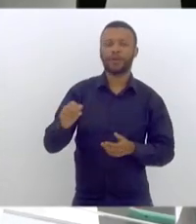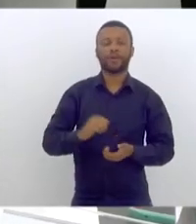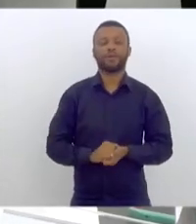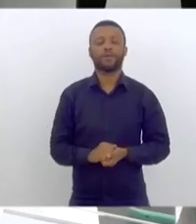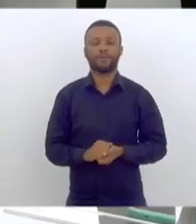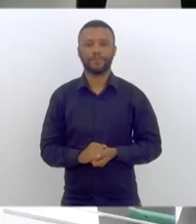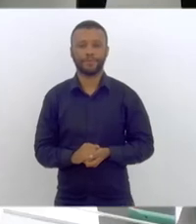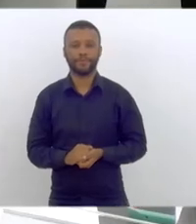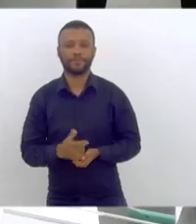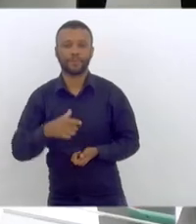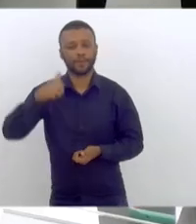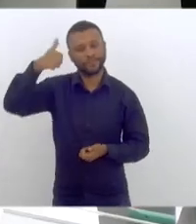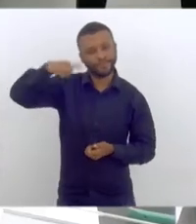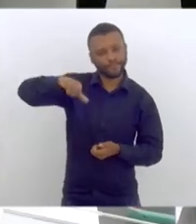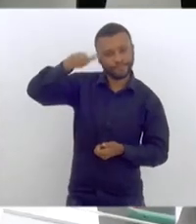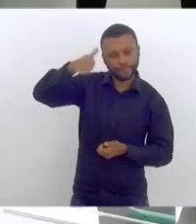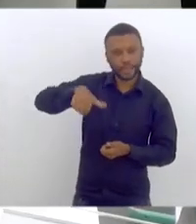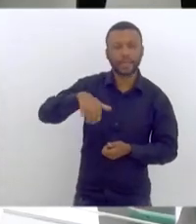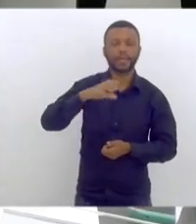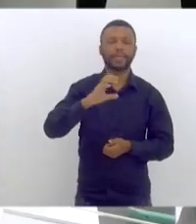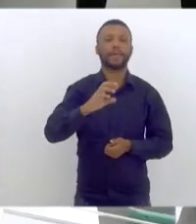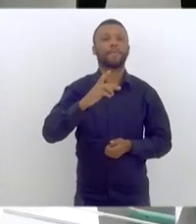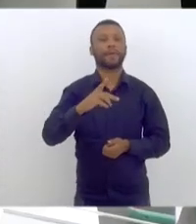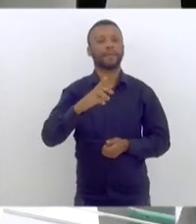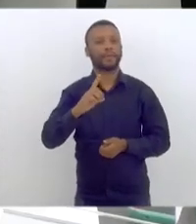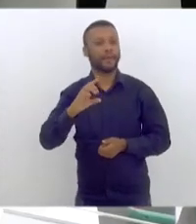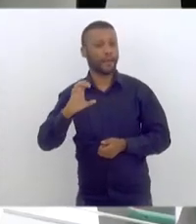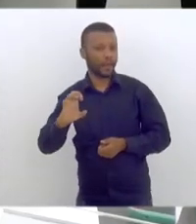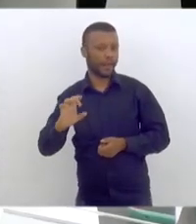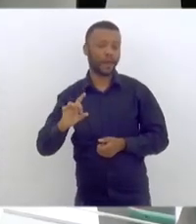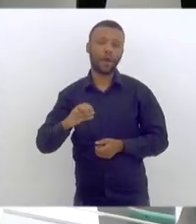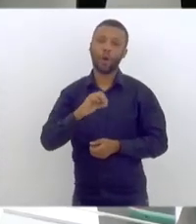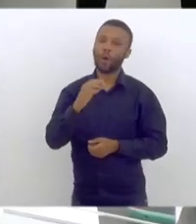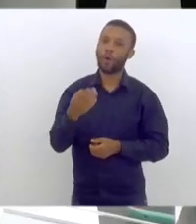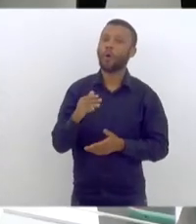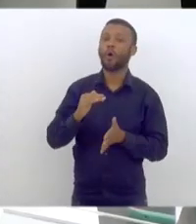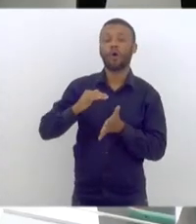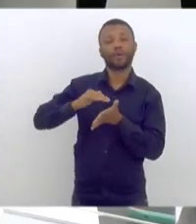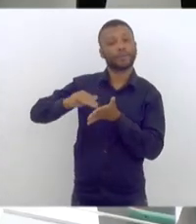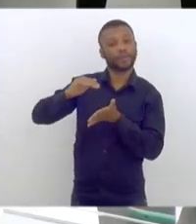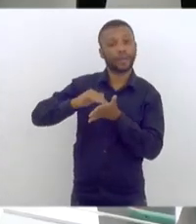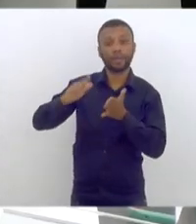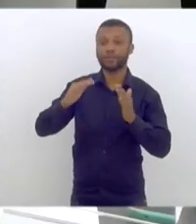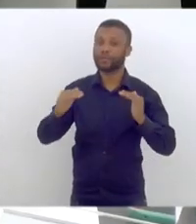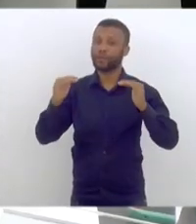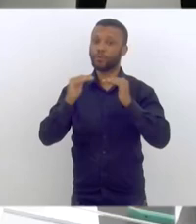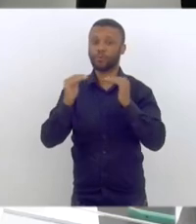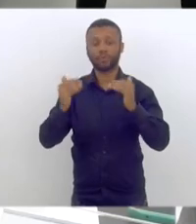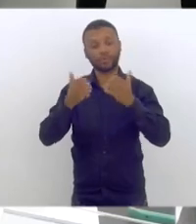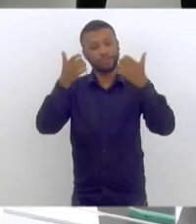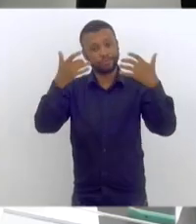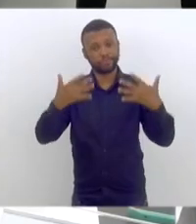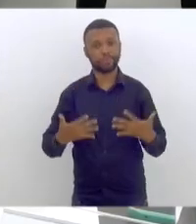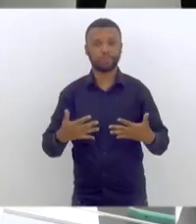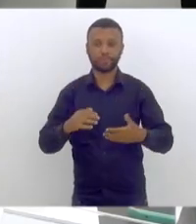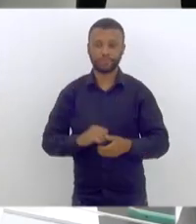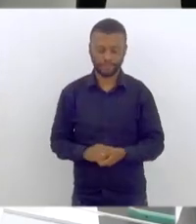seriam submetidas naturalmente essa pppde ou secretário de de acordo com que ficar definido